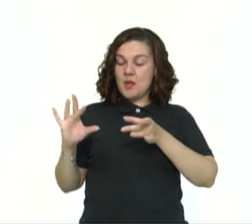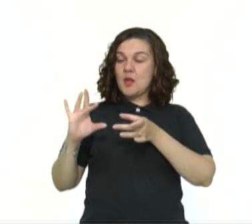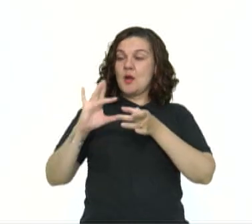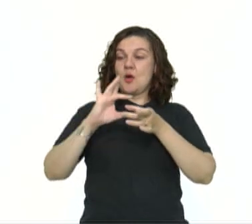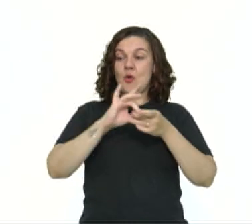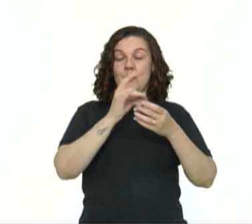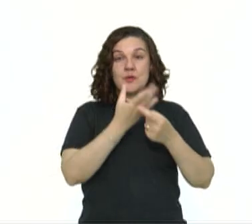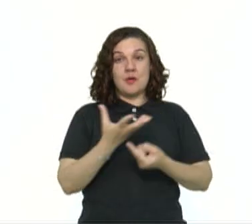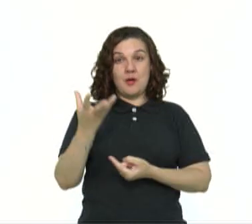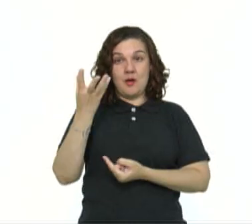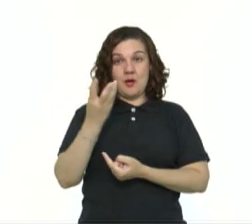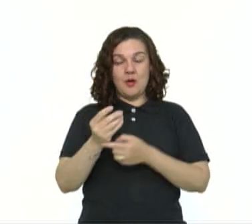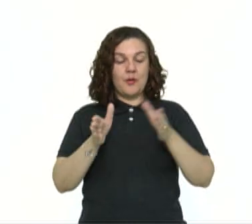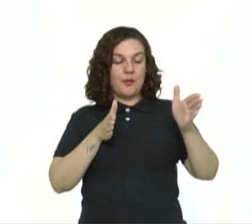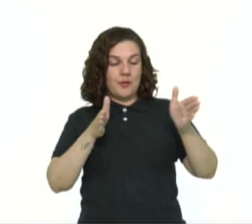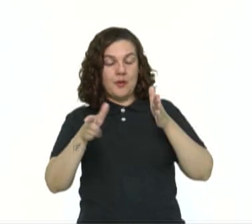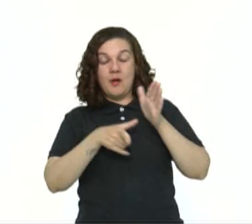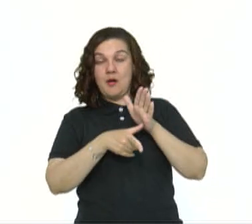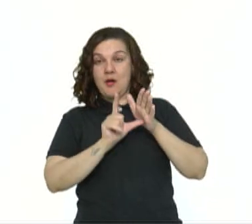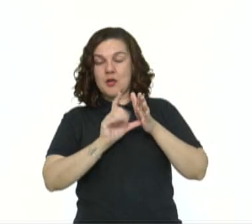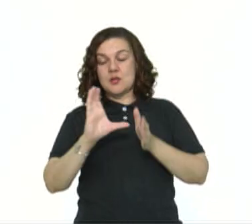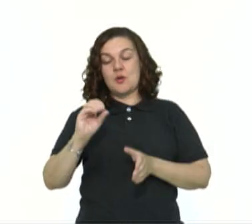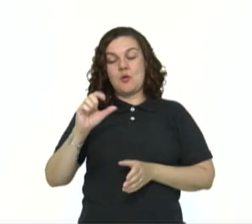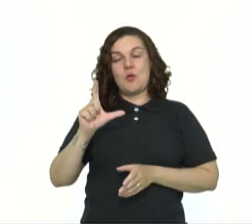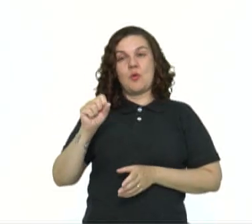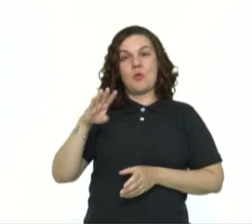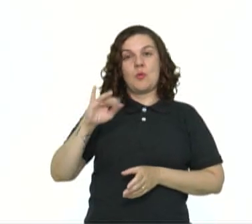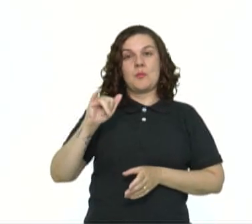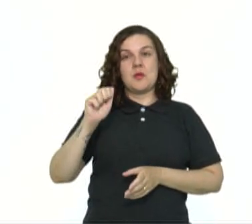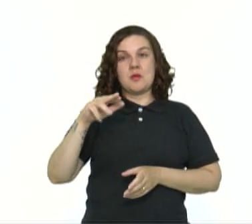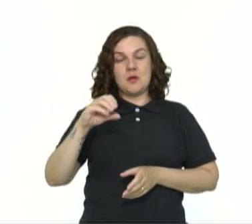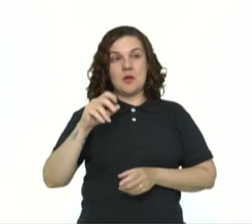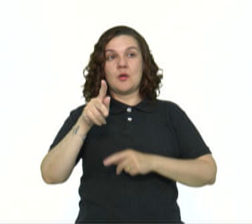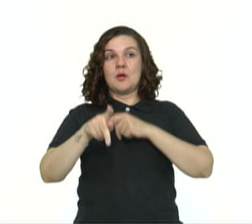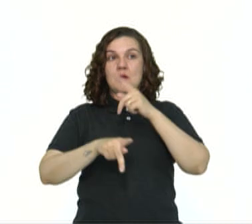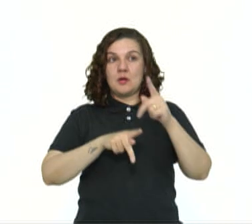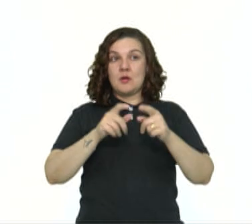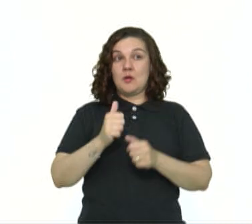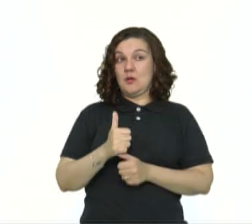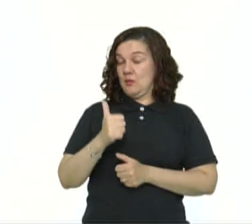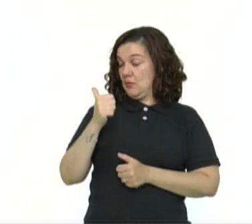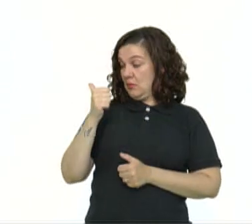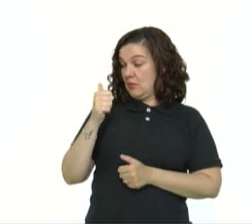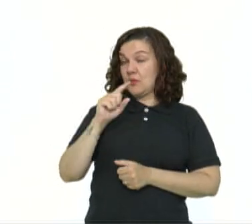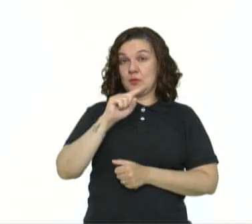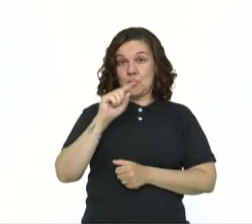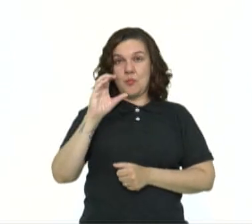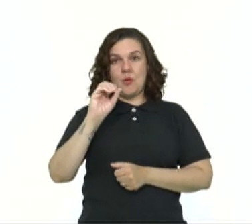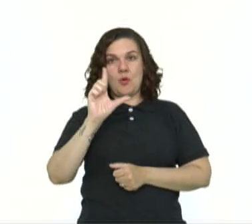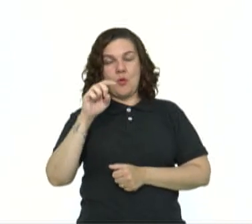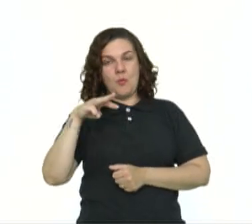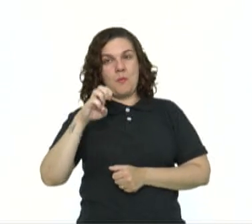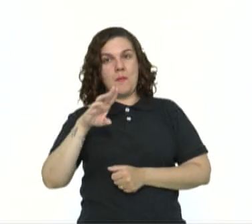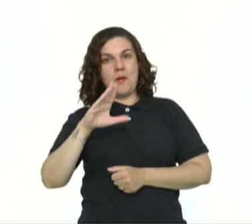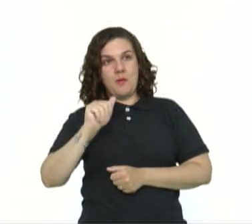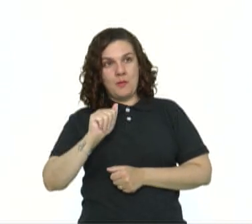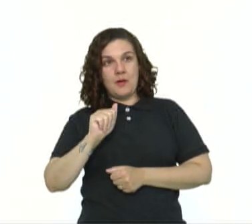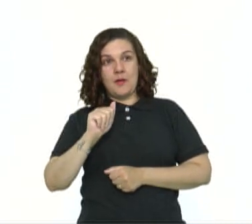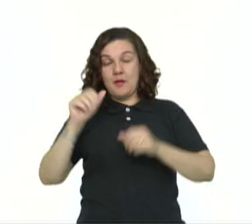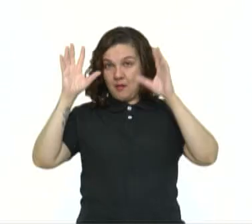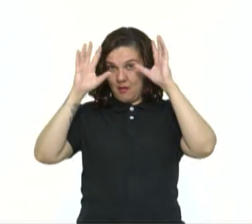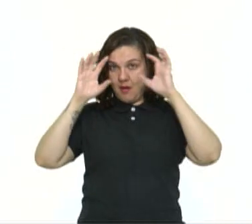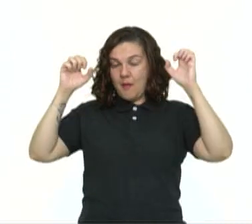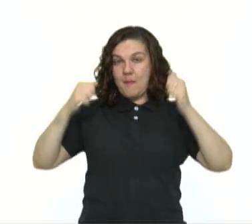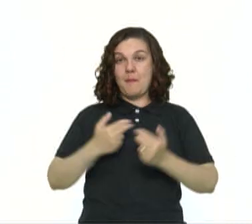Contextualizar a arte no período pré-colombiana, os povos, olmecas, maias e astecas,